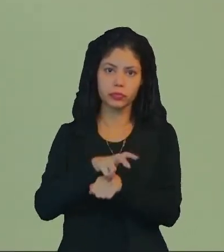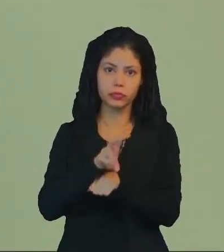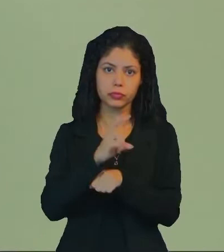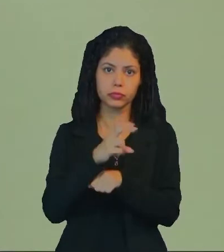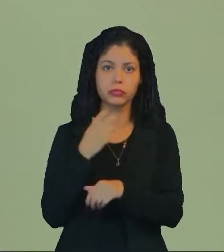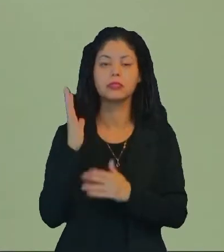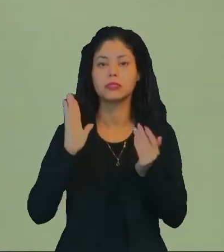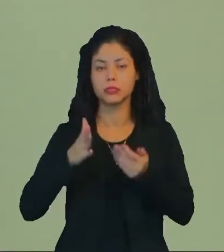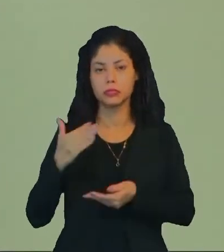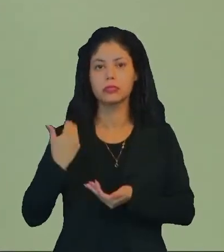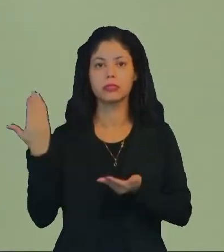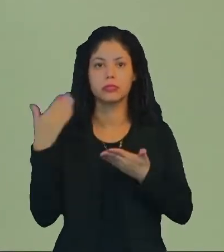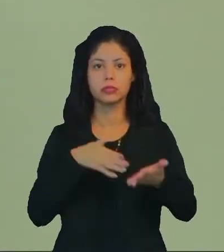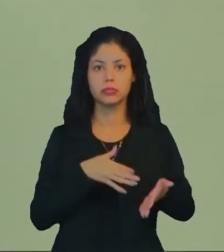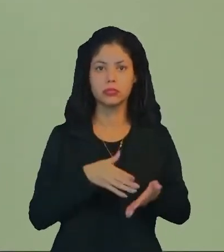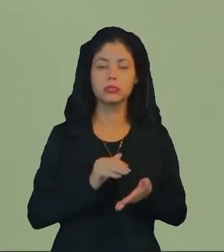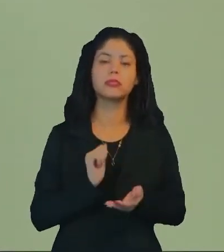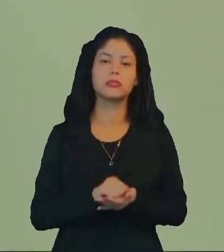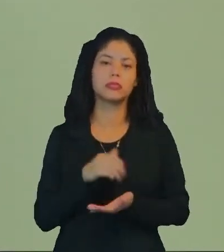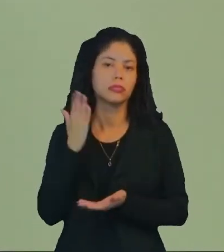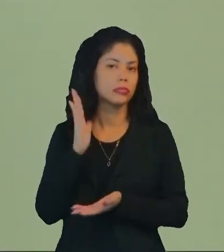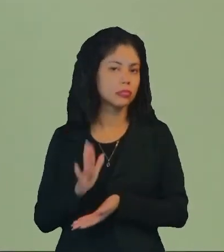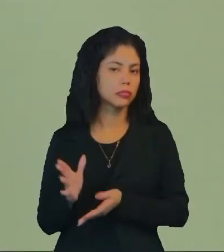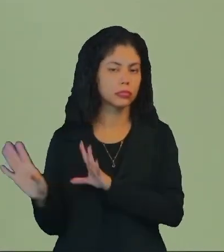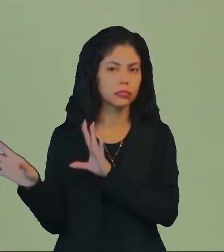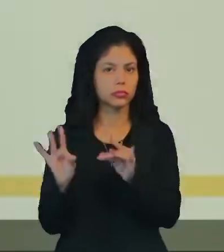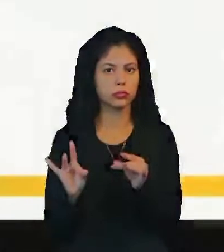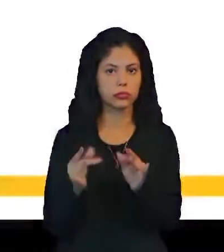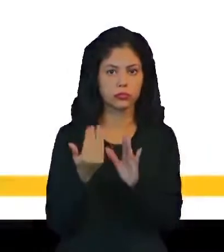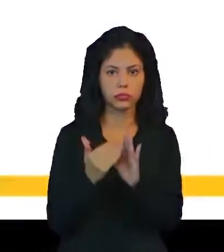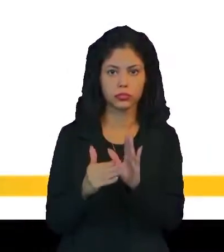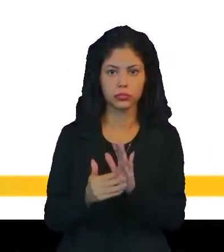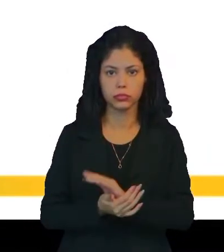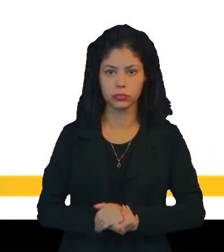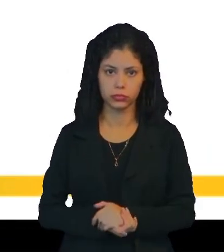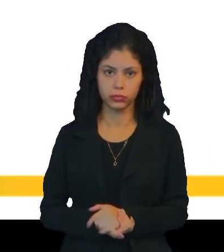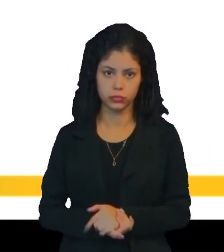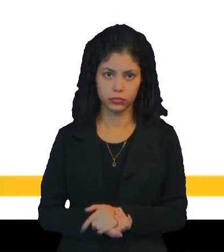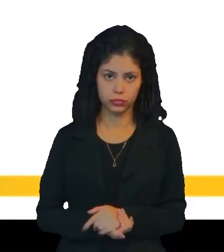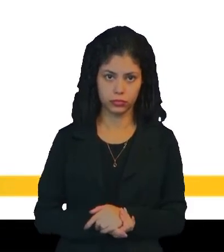já conseguiram chegar em outros planetas e já conseguiram trazer algumas evidências.